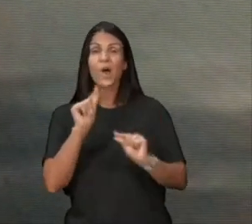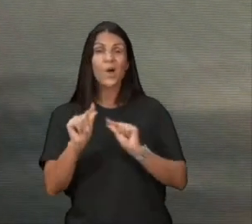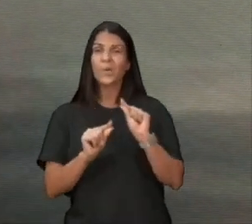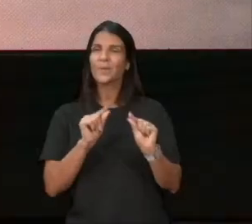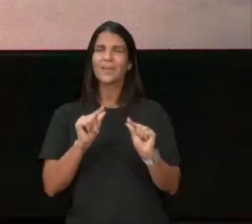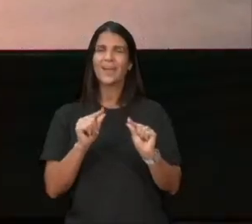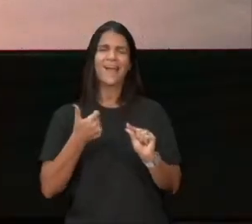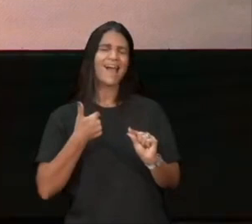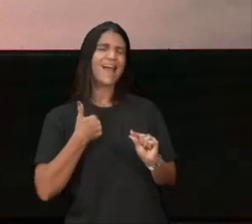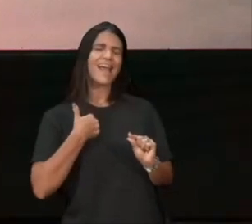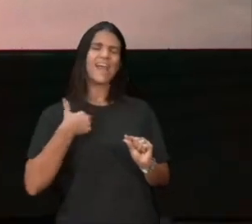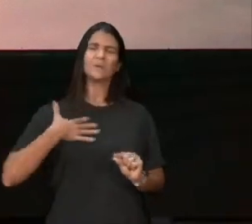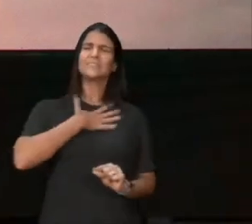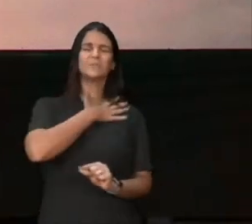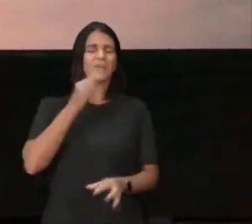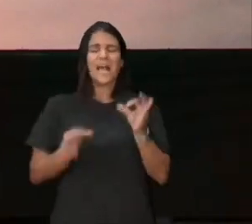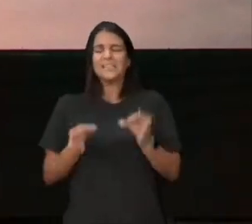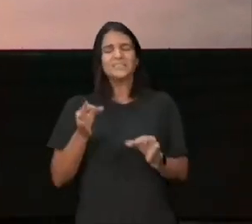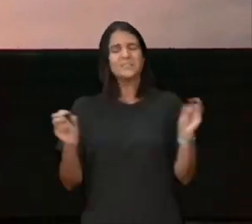que ele não é digno, que o senhor entre na casa dele,